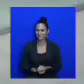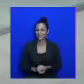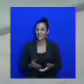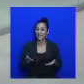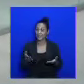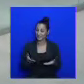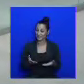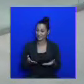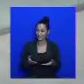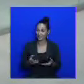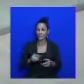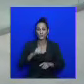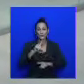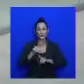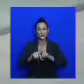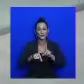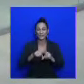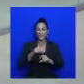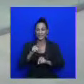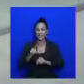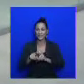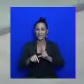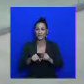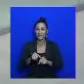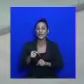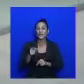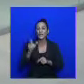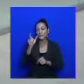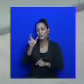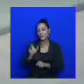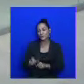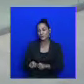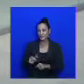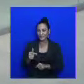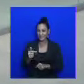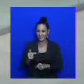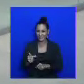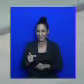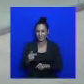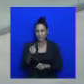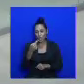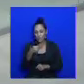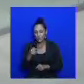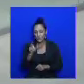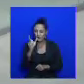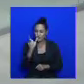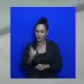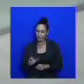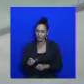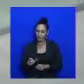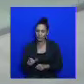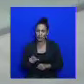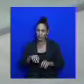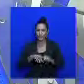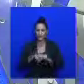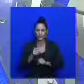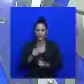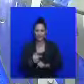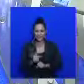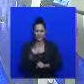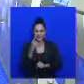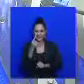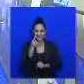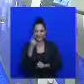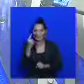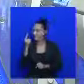finalmente agora realizaremos o sorteio da coluna número 7 a última coluna do Super Saiyajin bola